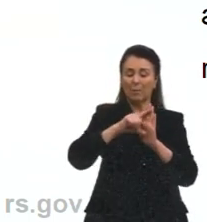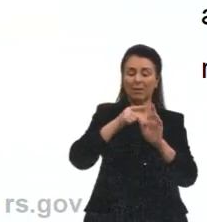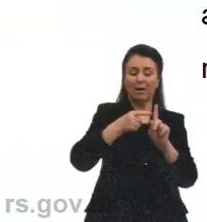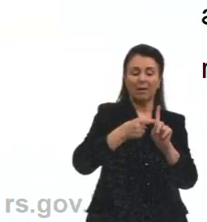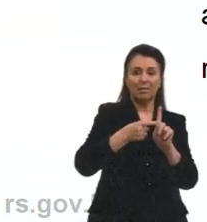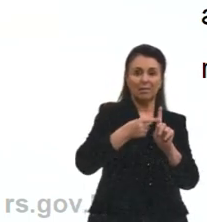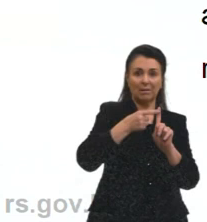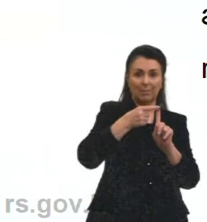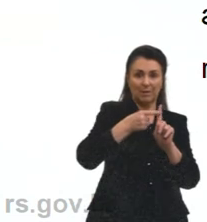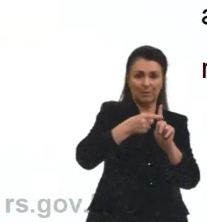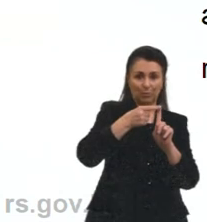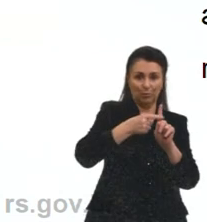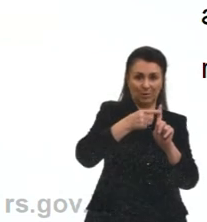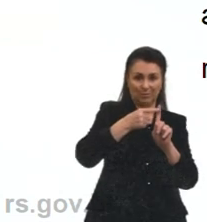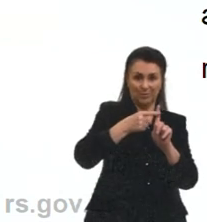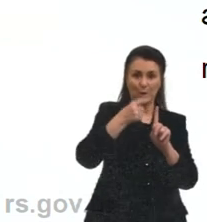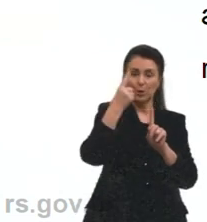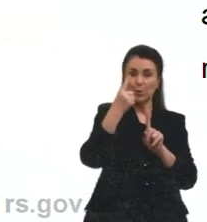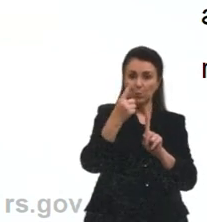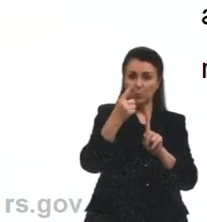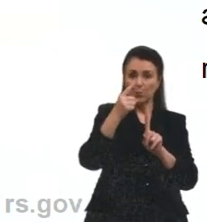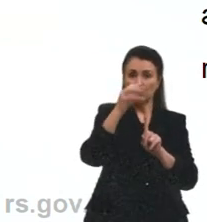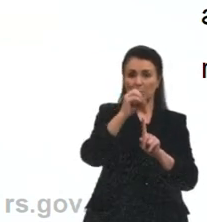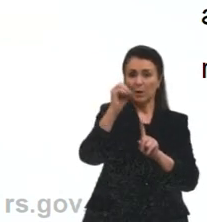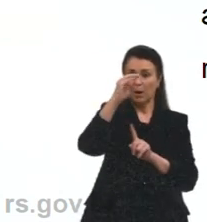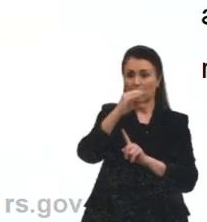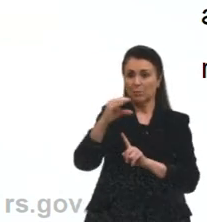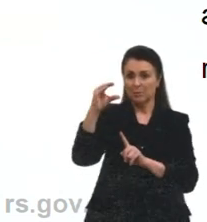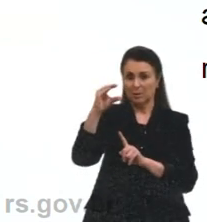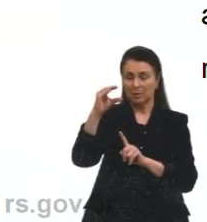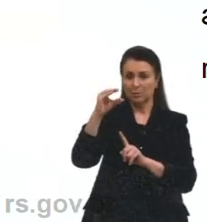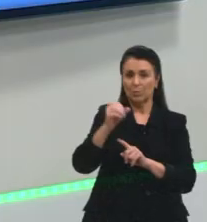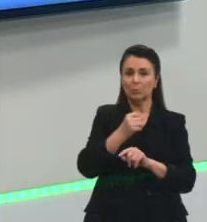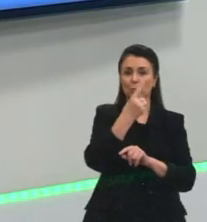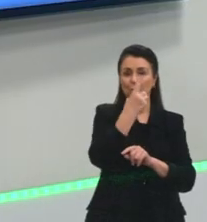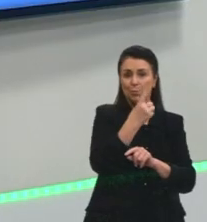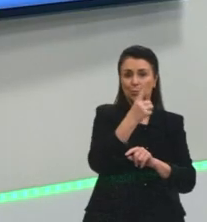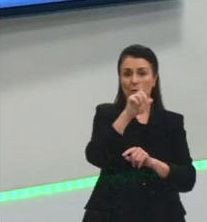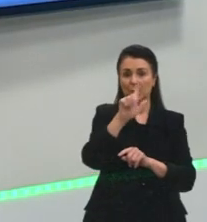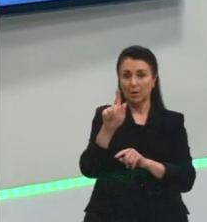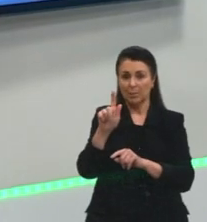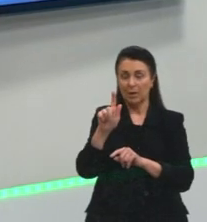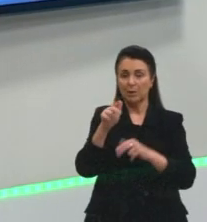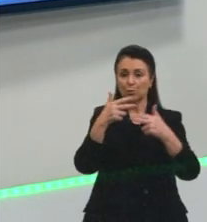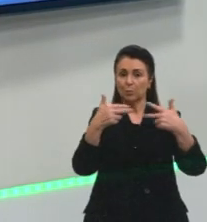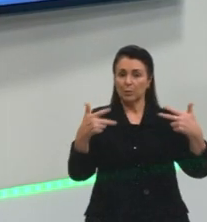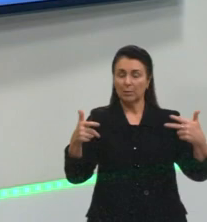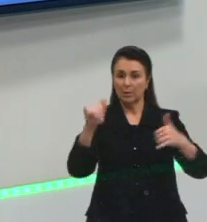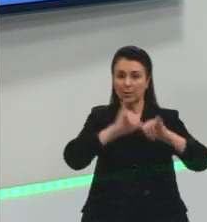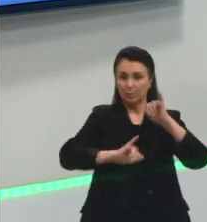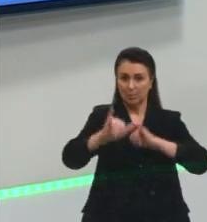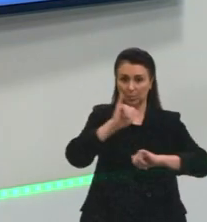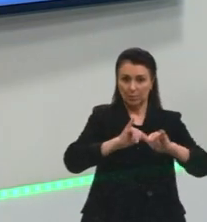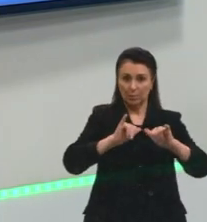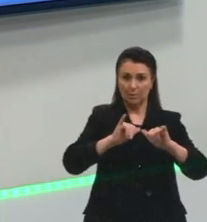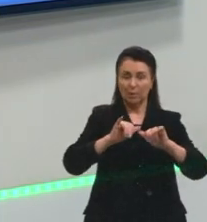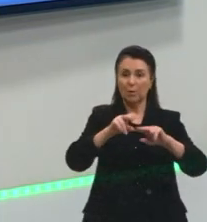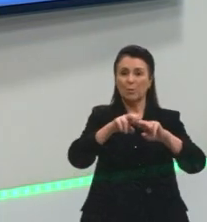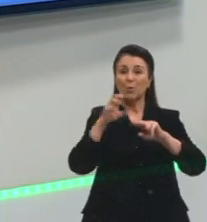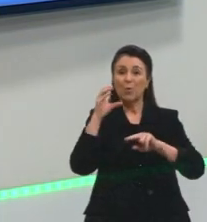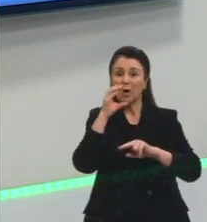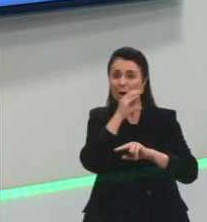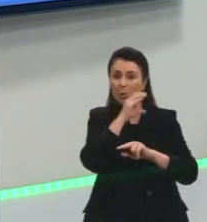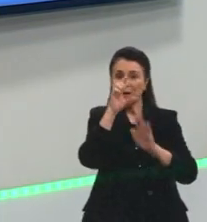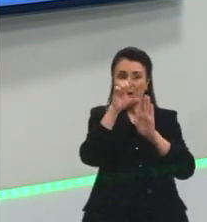temperatura em um graus celsius de um grama de cada elemento químico tá o que acontece com esse calor ela diminui